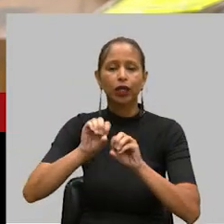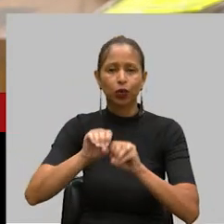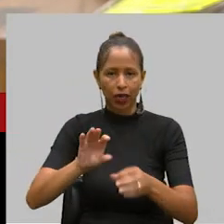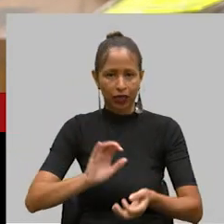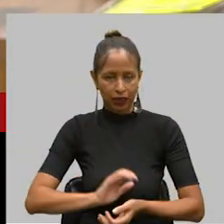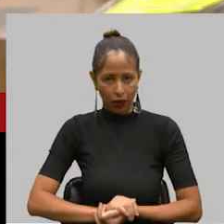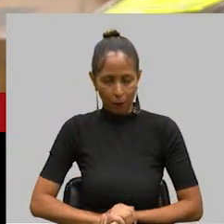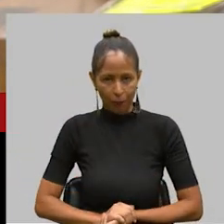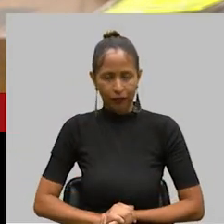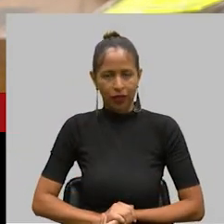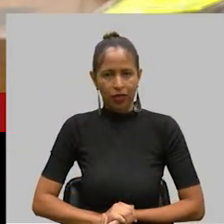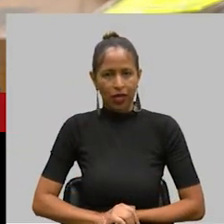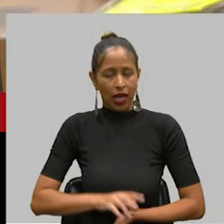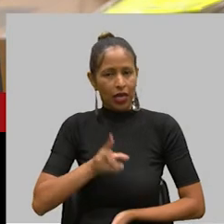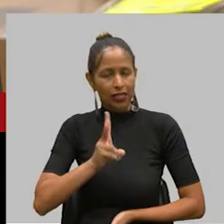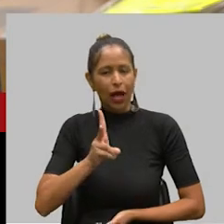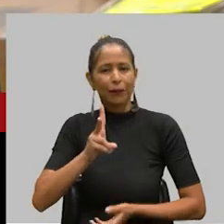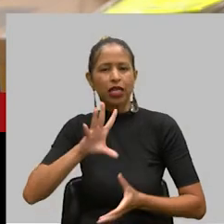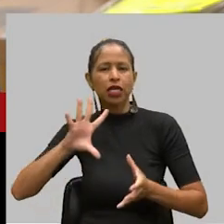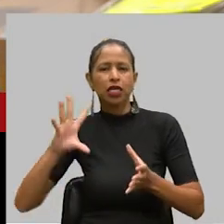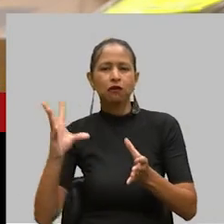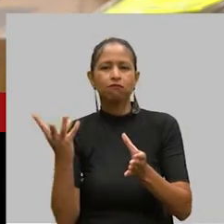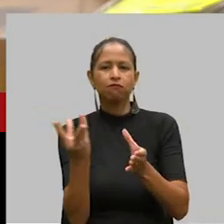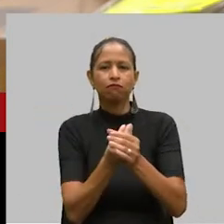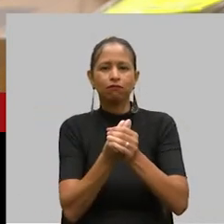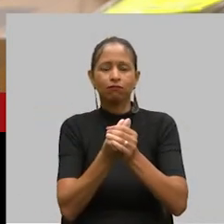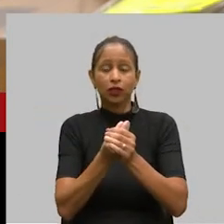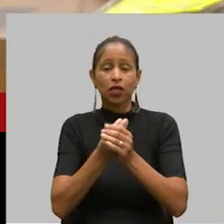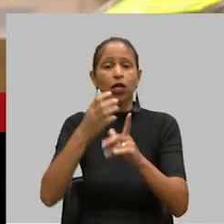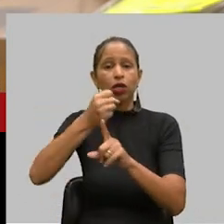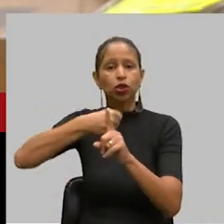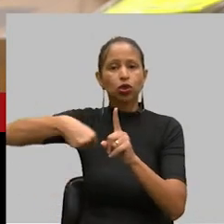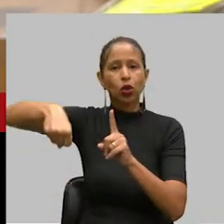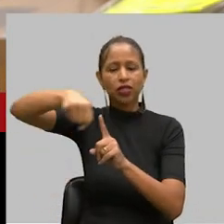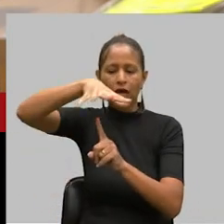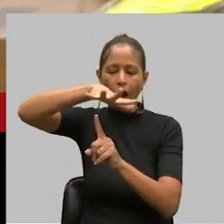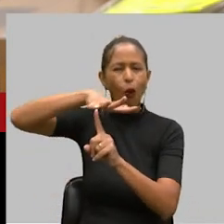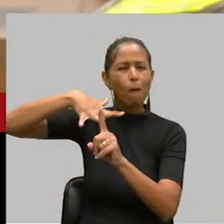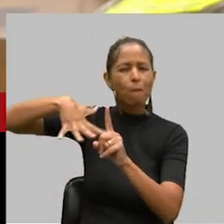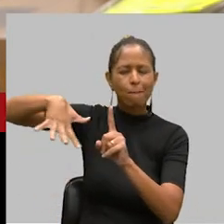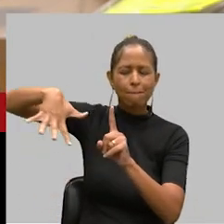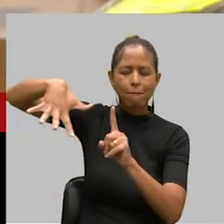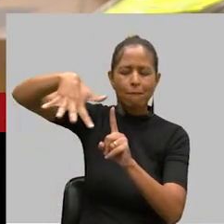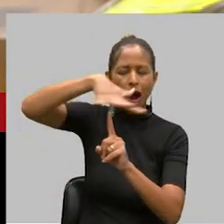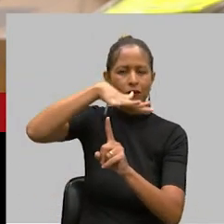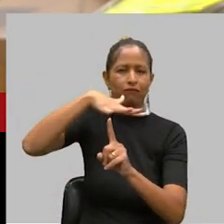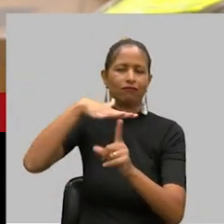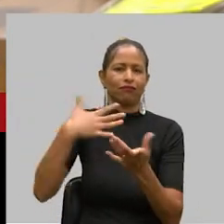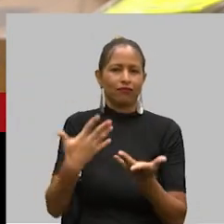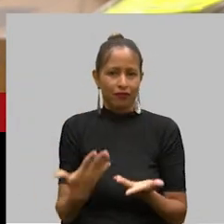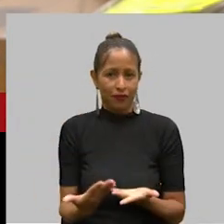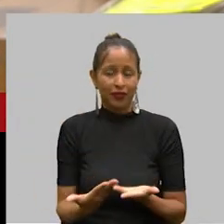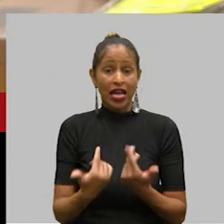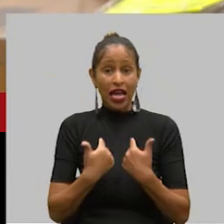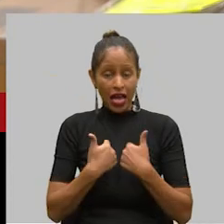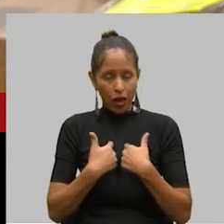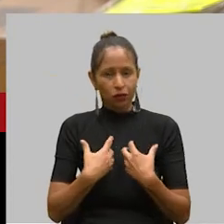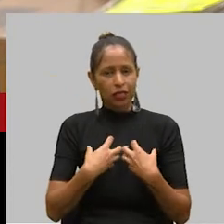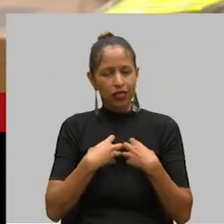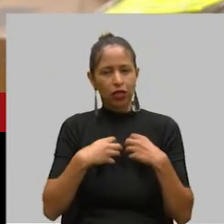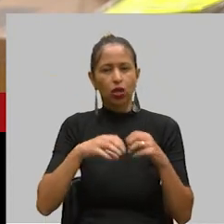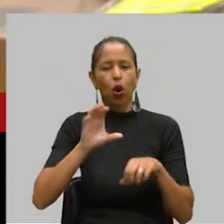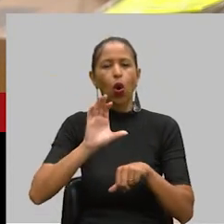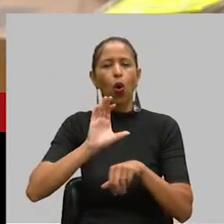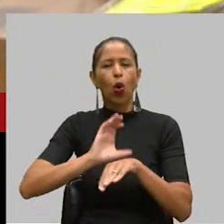numa perspectiva sempre inclusiva e socialmente abrangente eu cito a Constituição